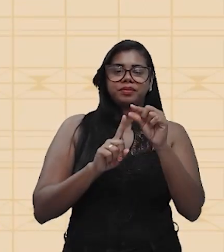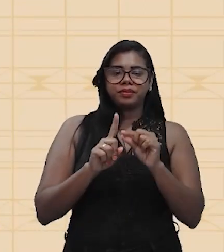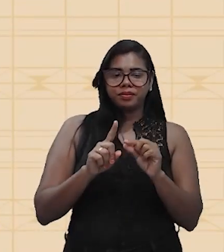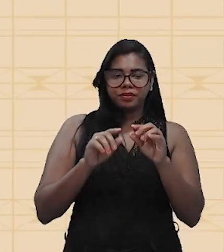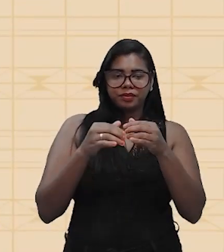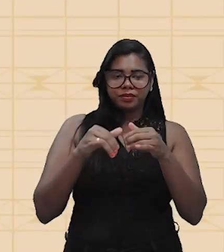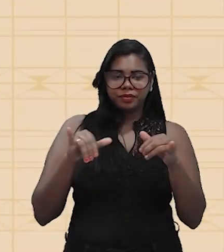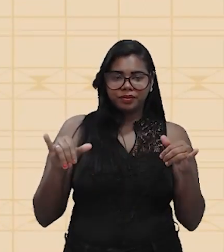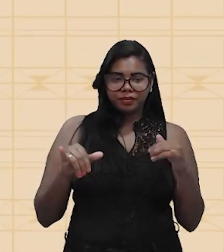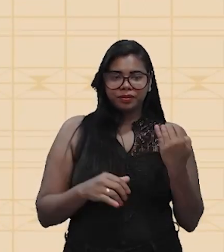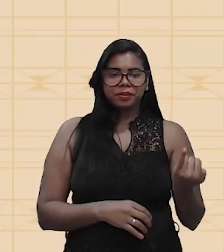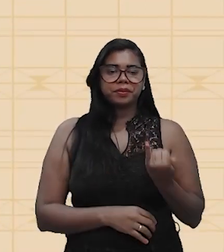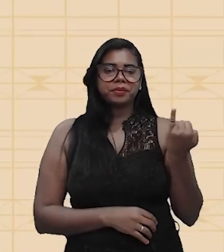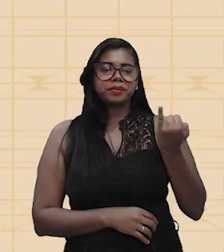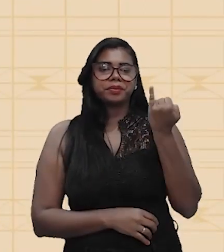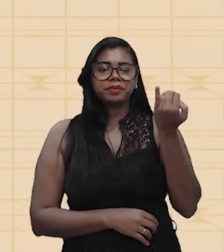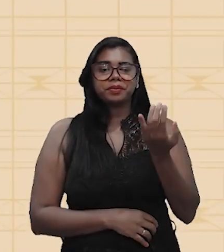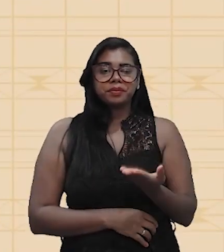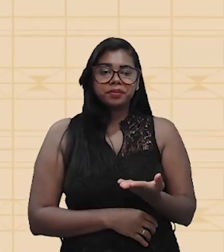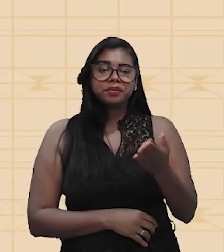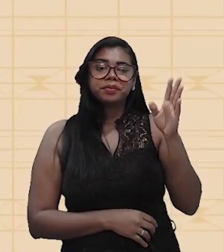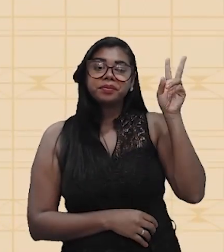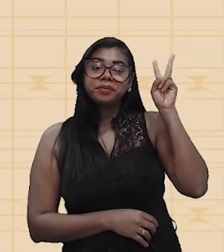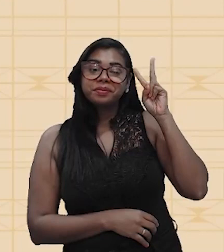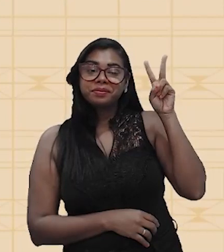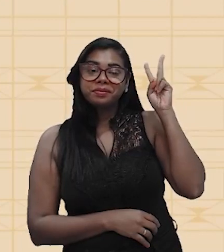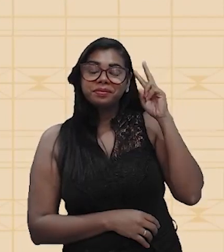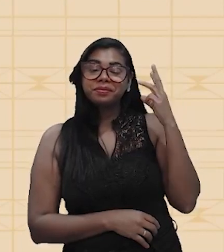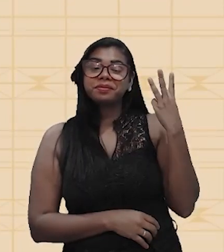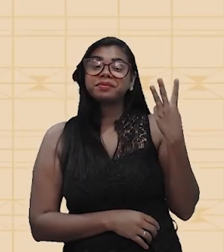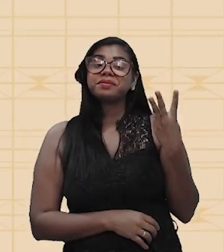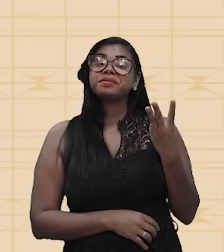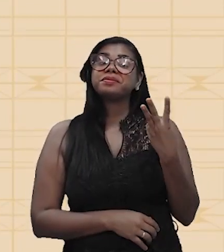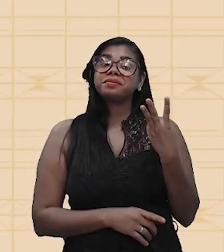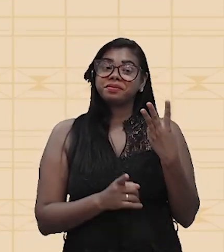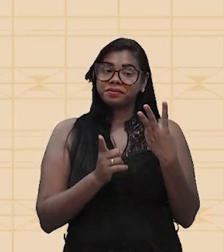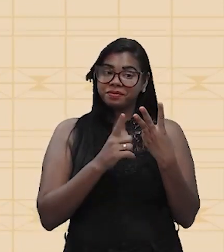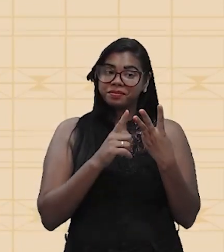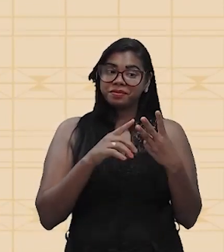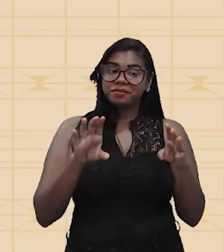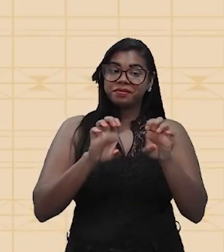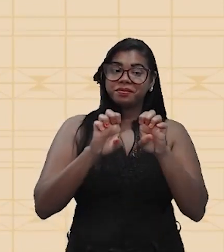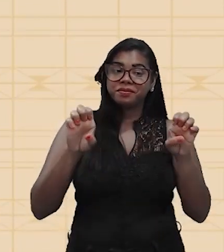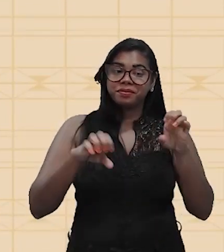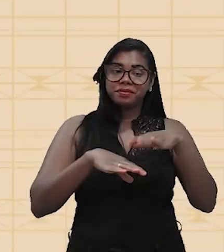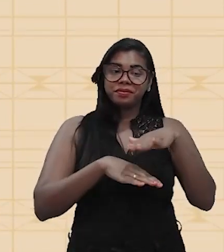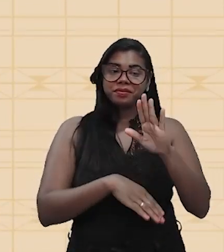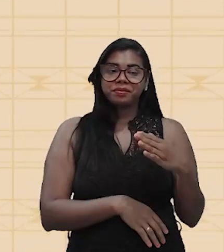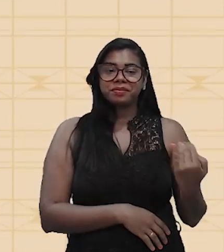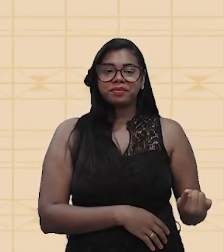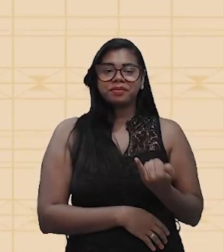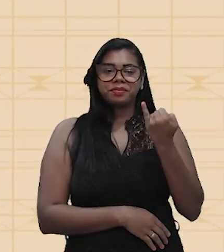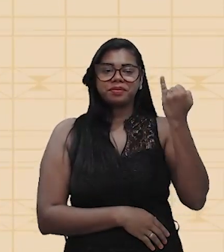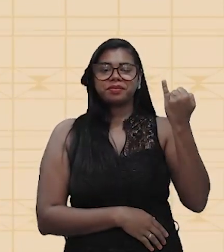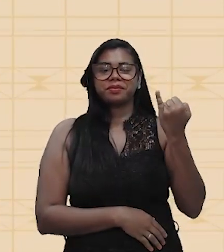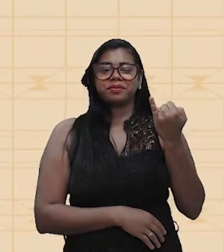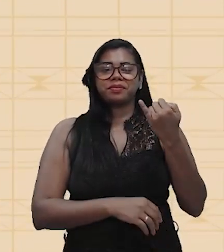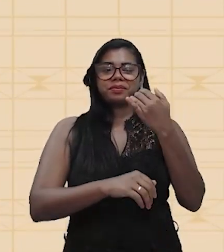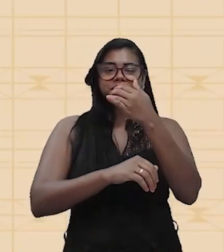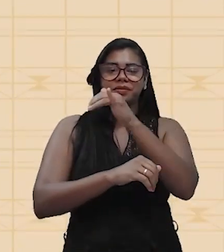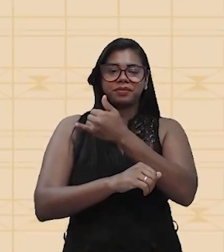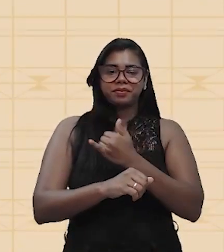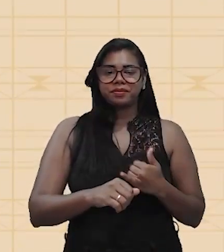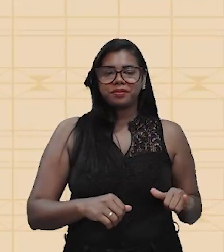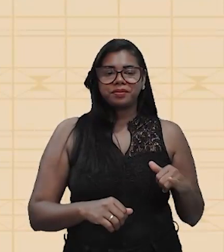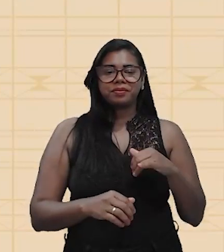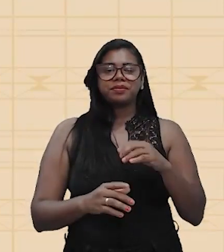Então é importante você lembrar que essa é a terceira equação mais importante da eletrodinâmica, depois do